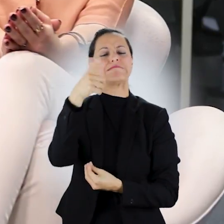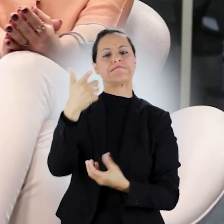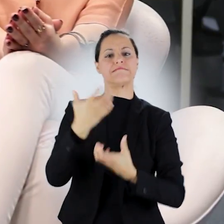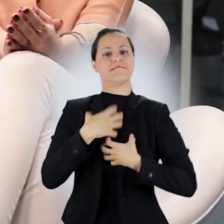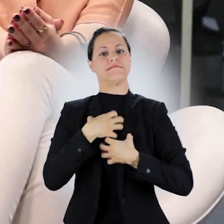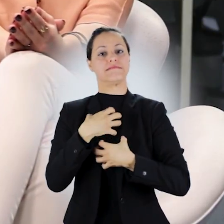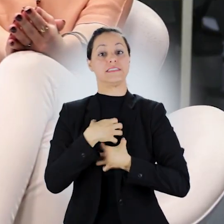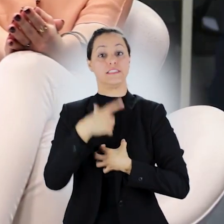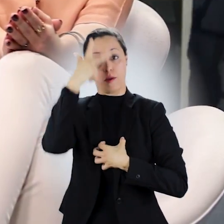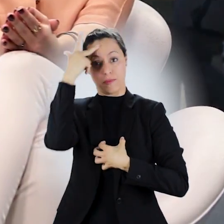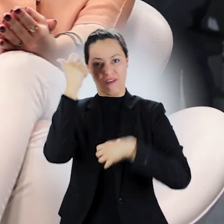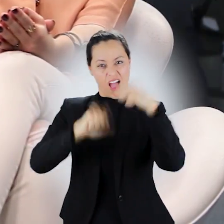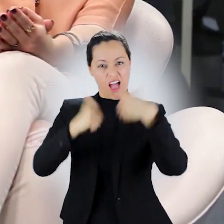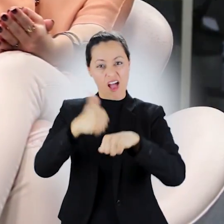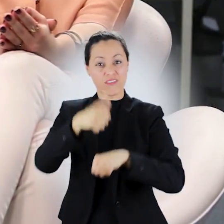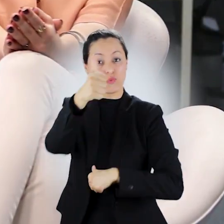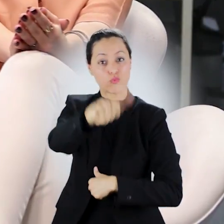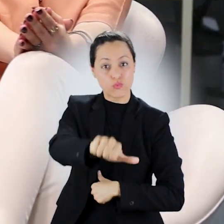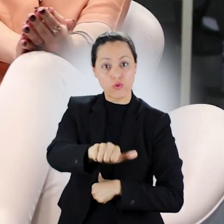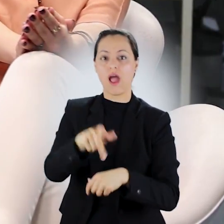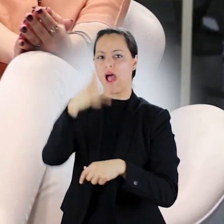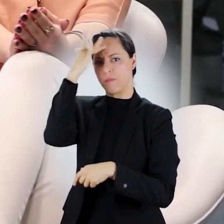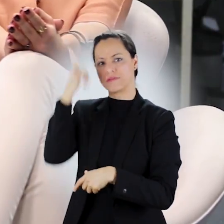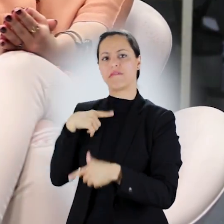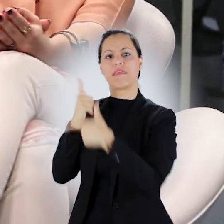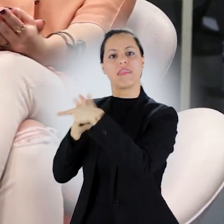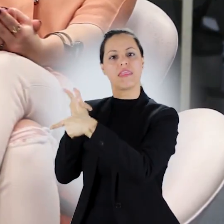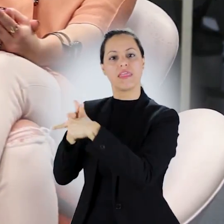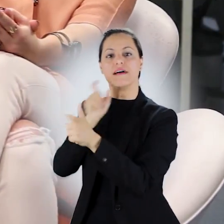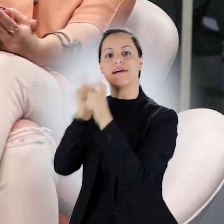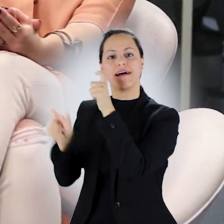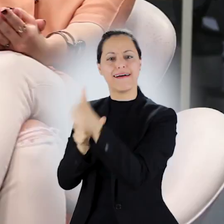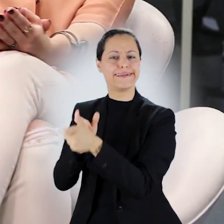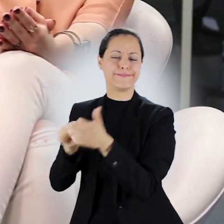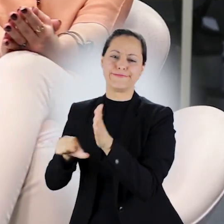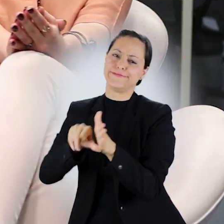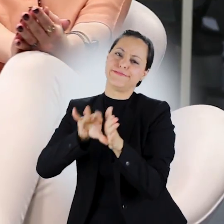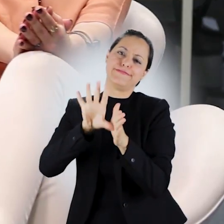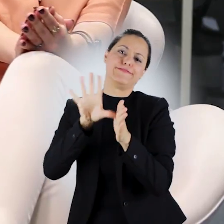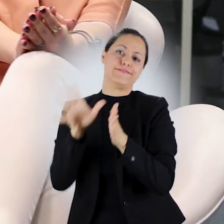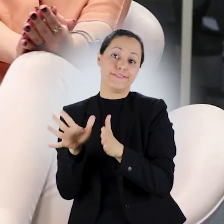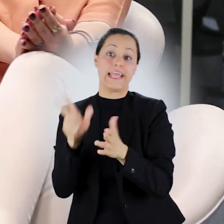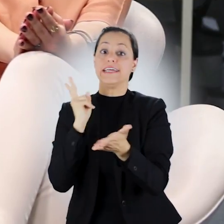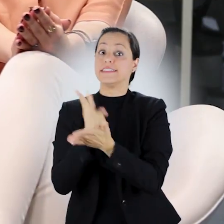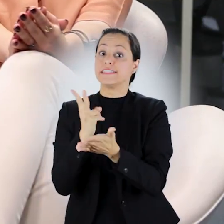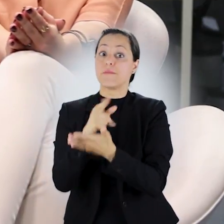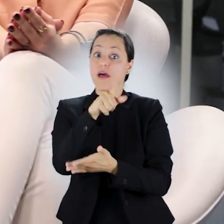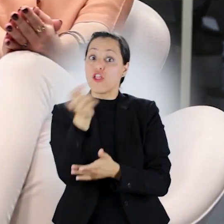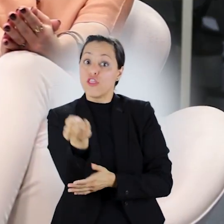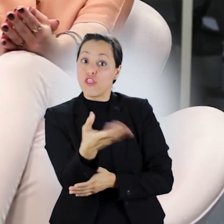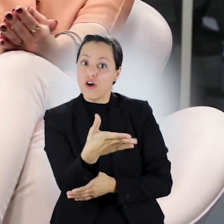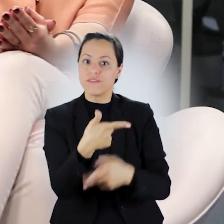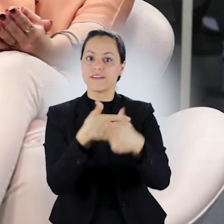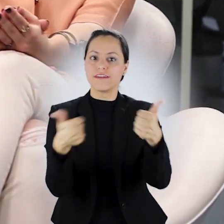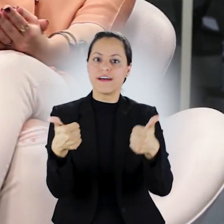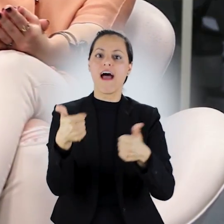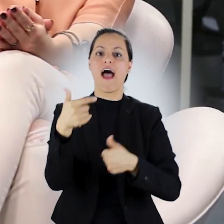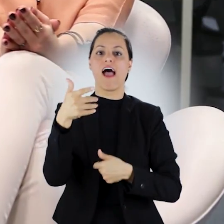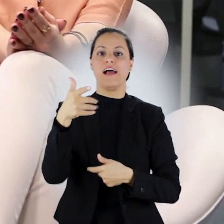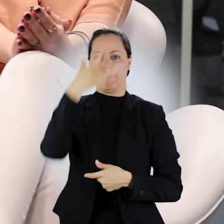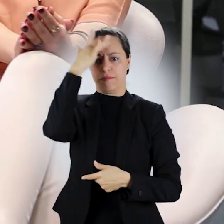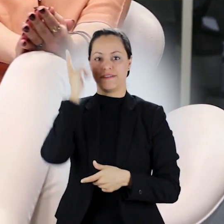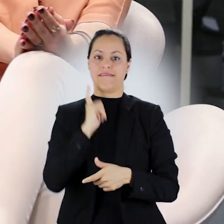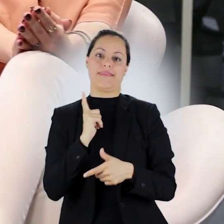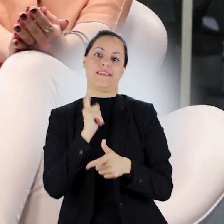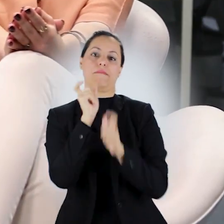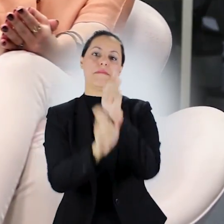críticas? Porque ela foi muito criticada na carreira dela. Muito, muitas vezes, diversas vezes. E sempre quando você tenta alguma coisa nova,